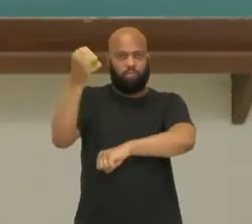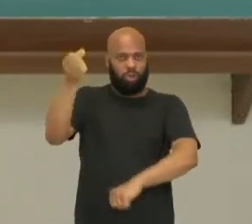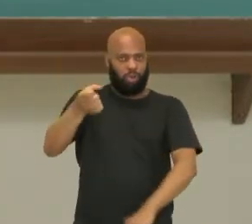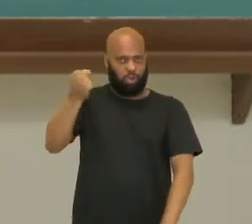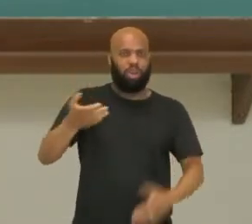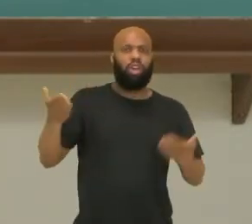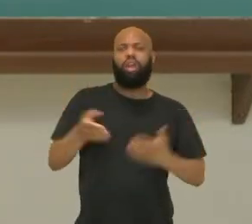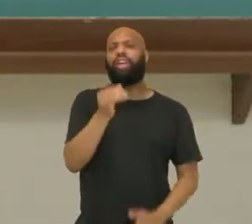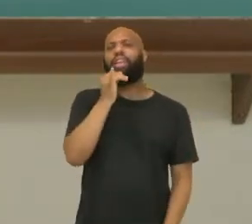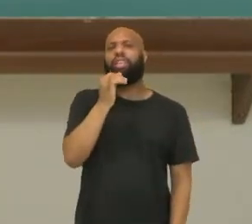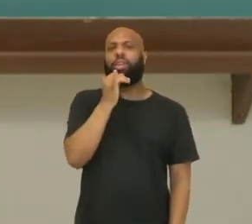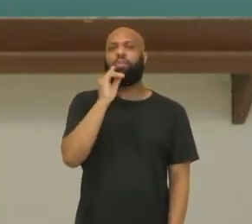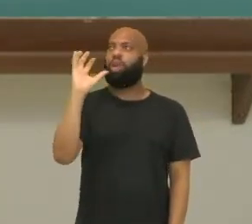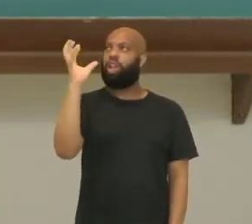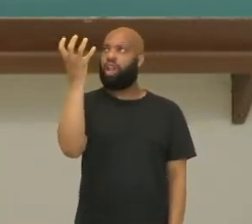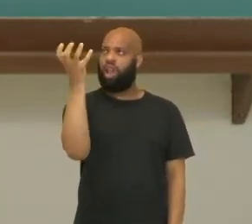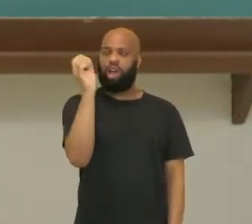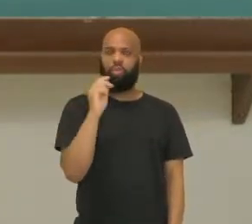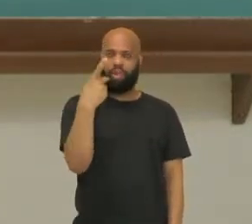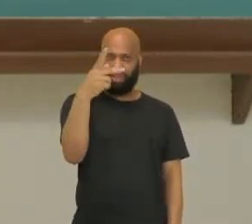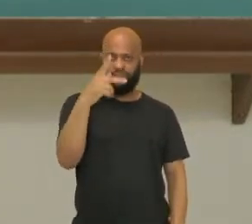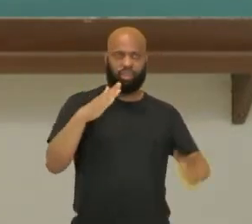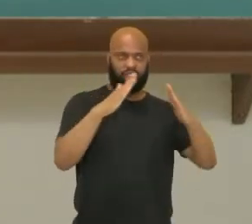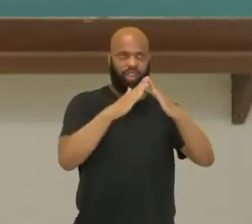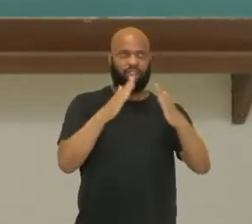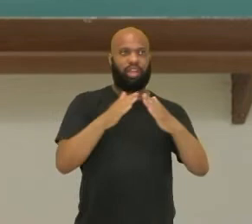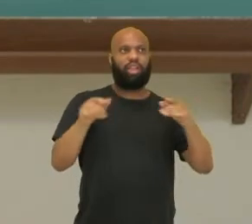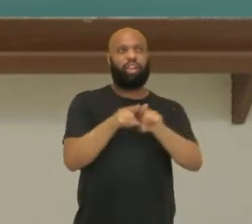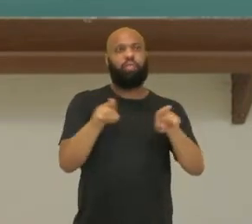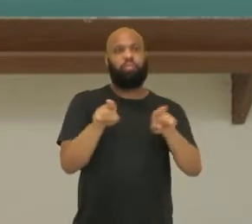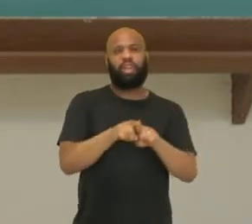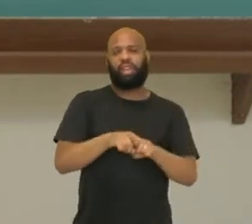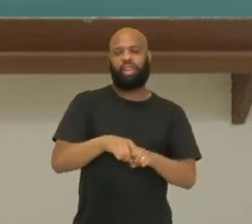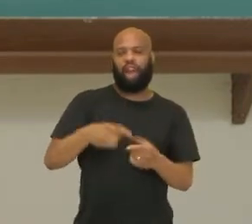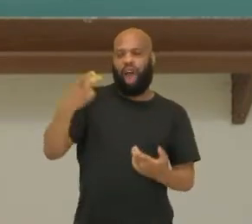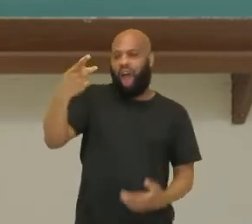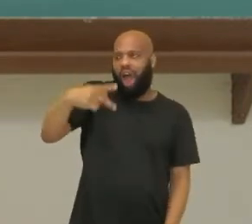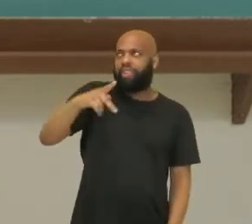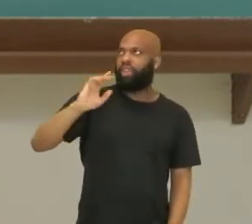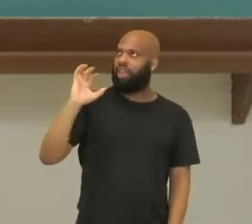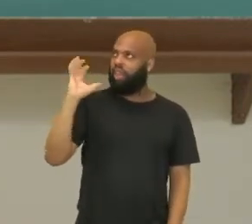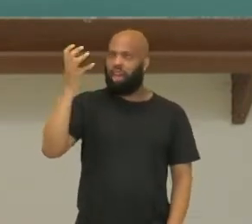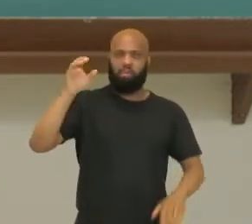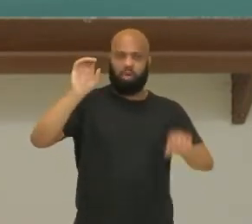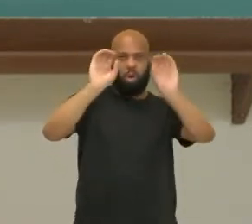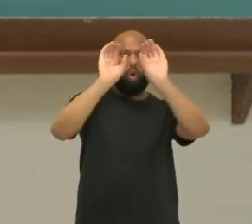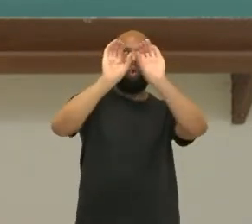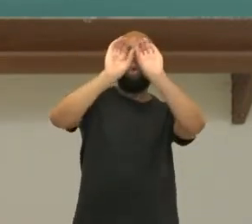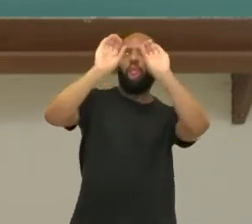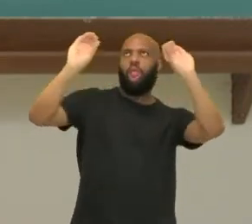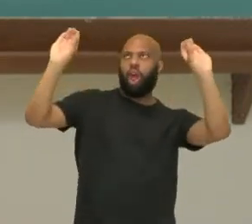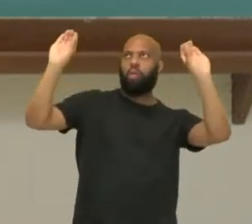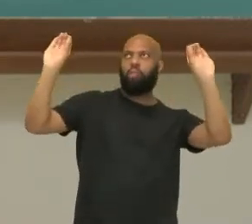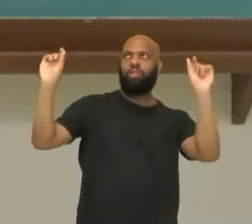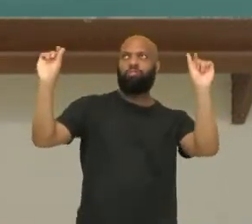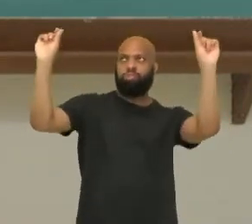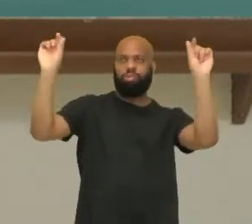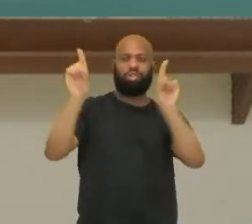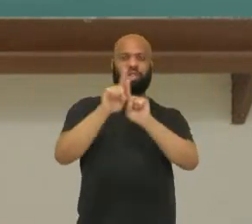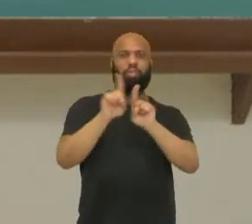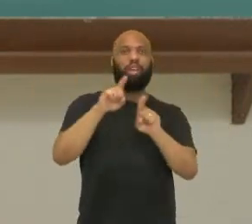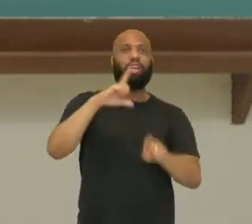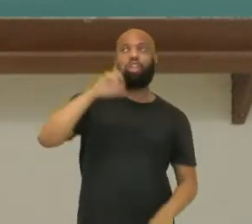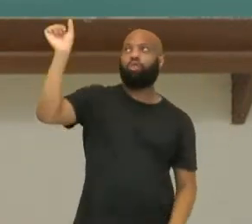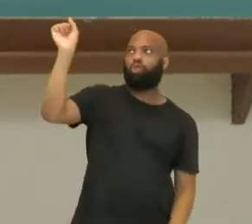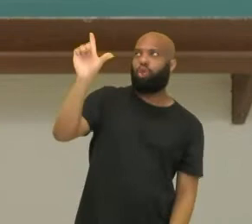branca. A lâmpada da sua casa, a lâmpada desse estúdio. O que mais? O sol, a luz que vem do sol